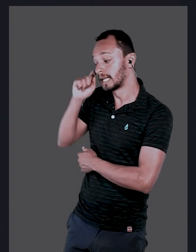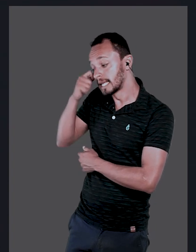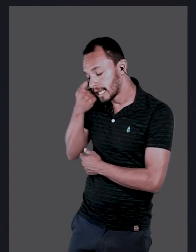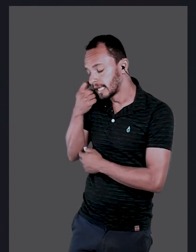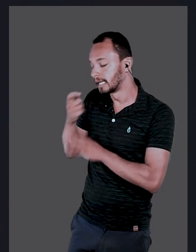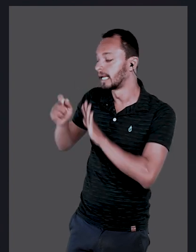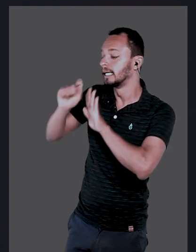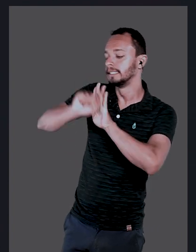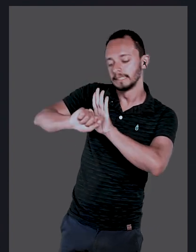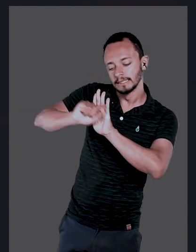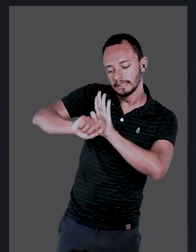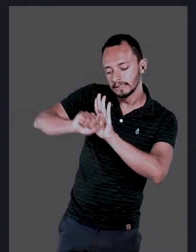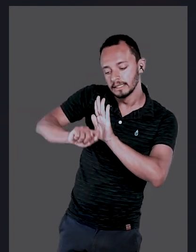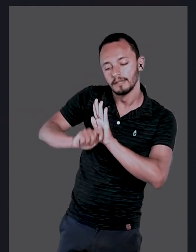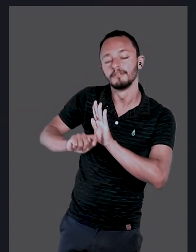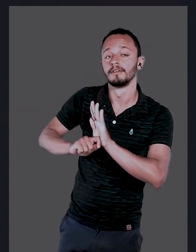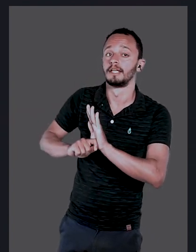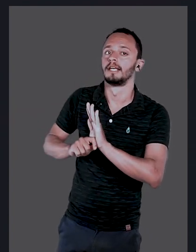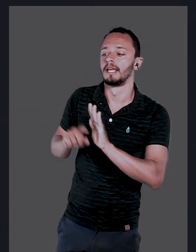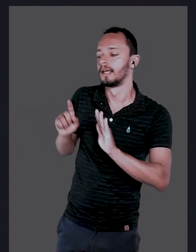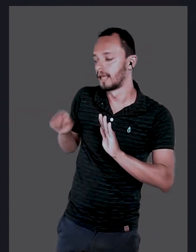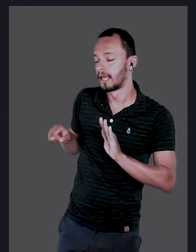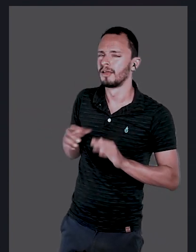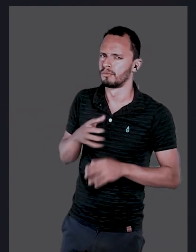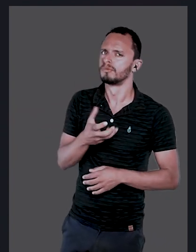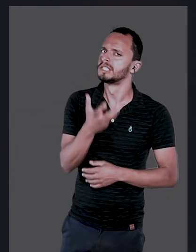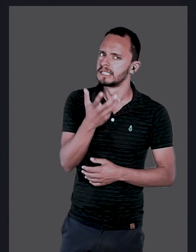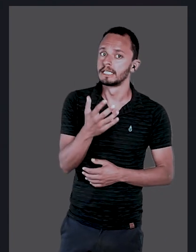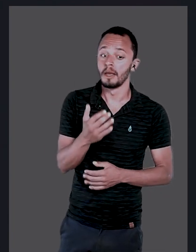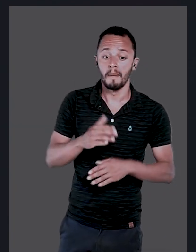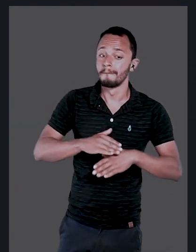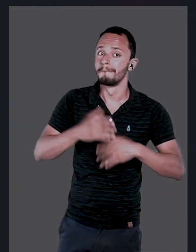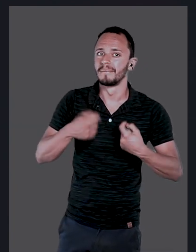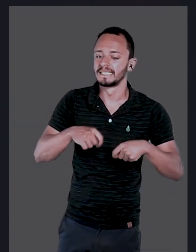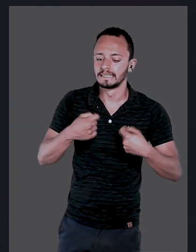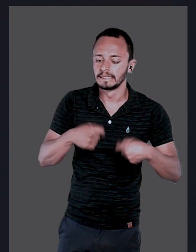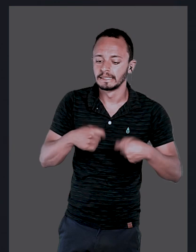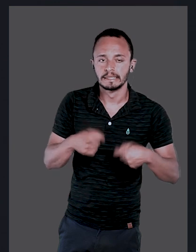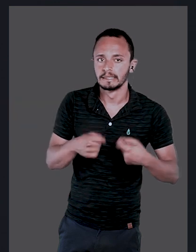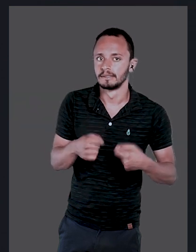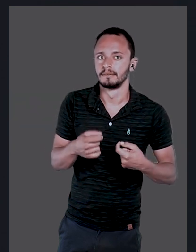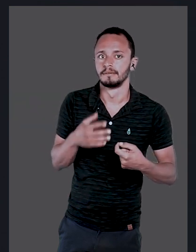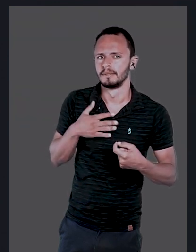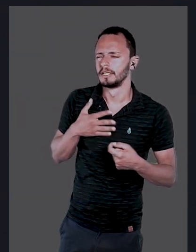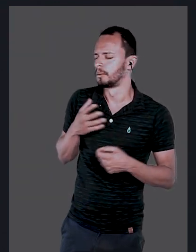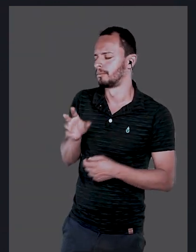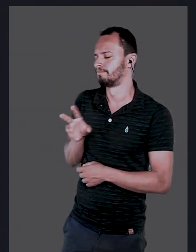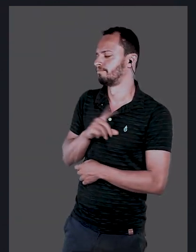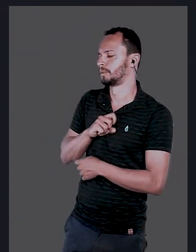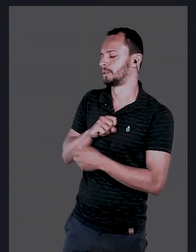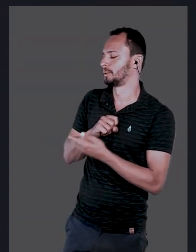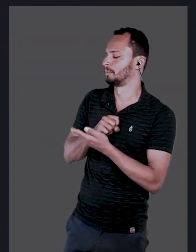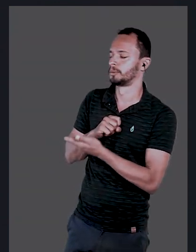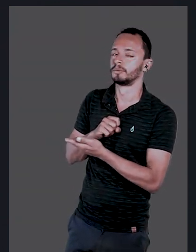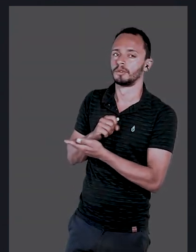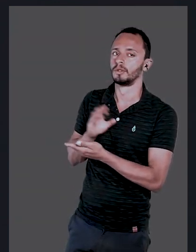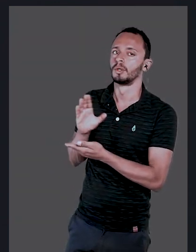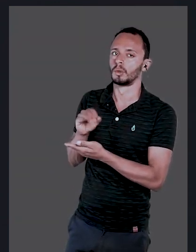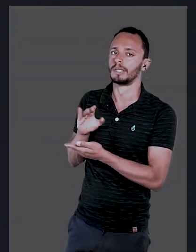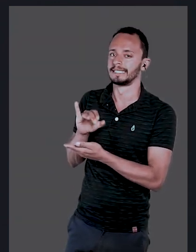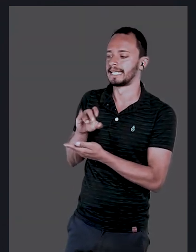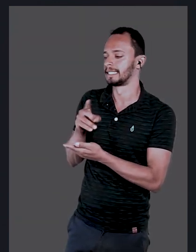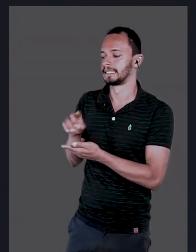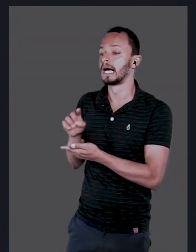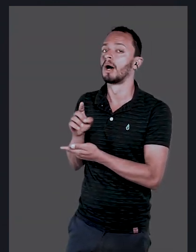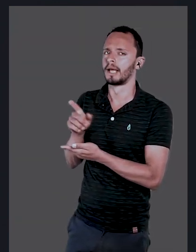Mais do que ser importante, achei isso uma coisa que eu precisava de fazer, quis muito fazer, e eu adoro a Conceição, e